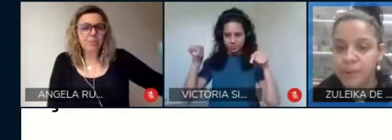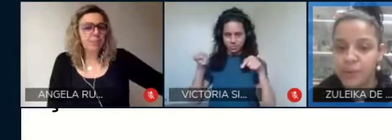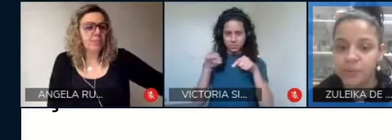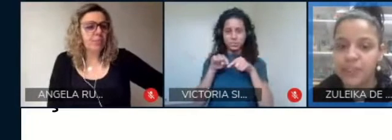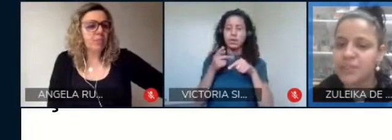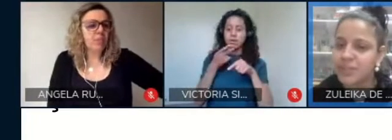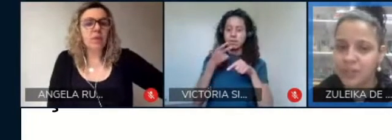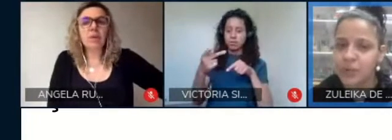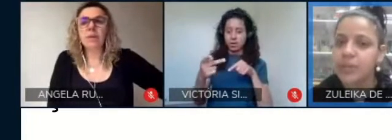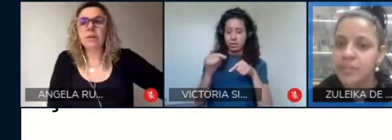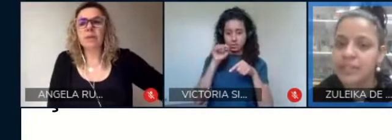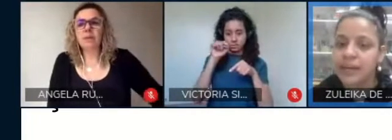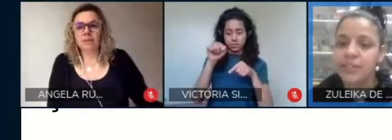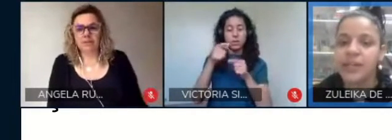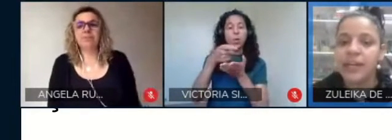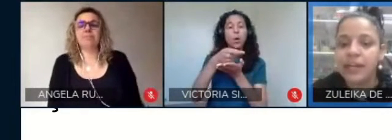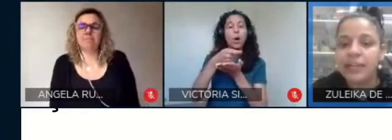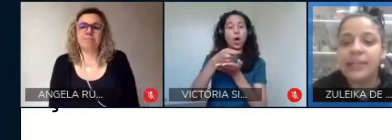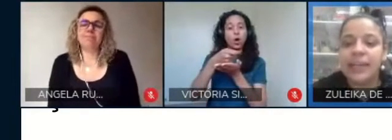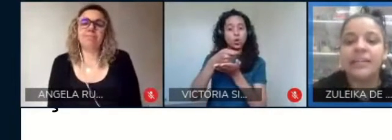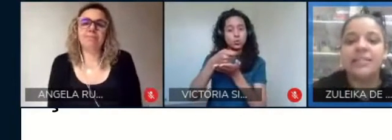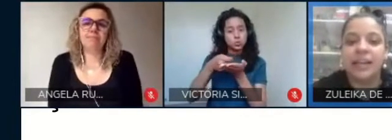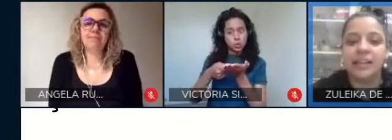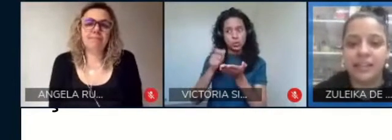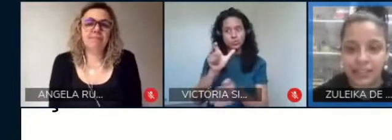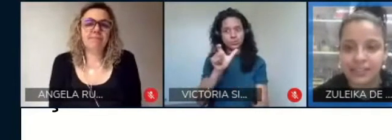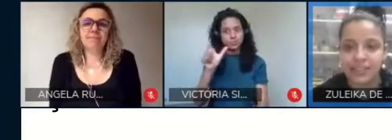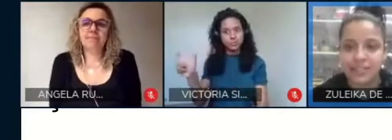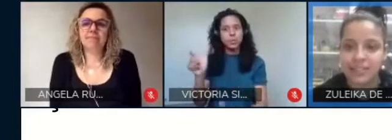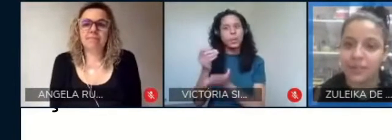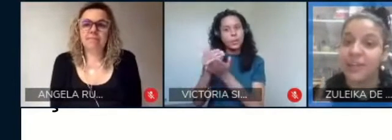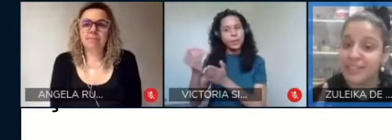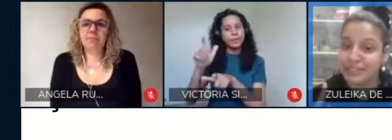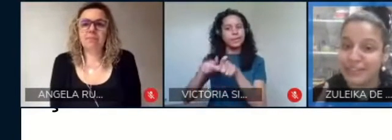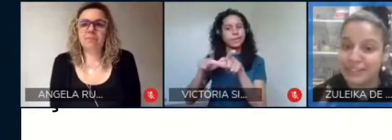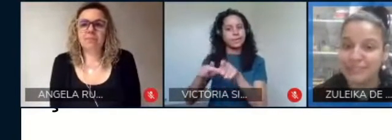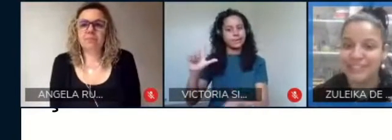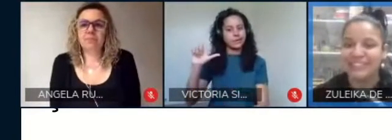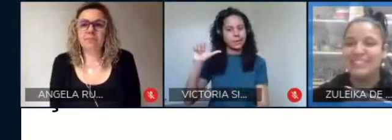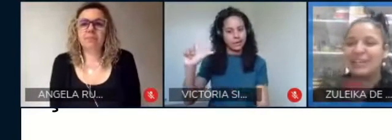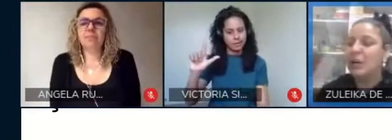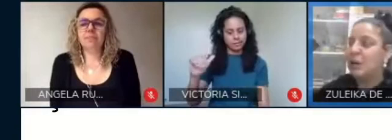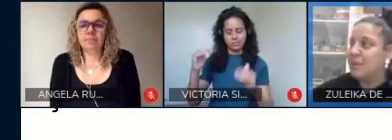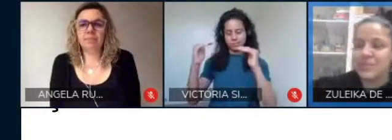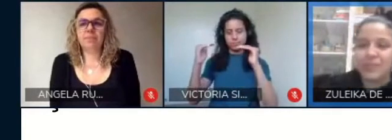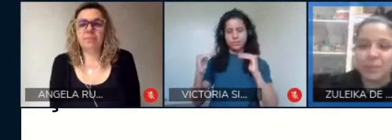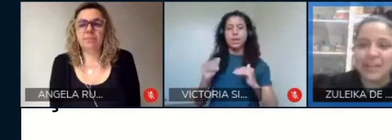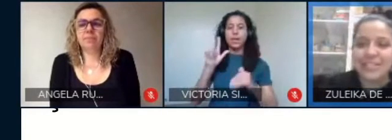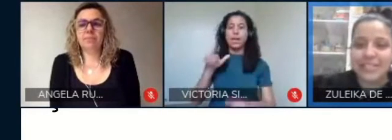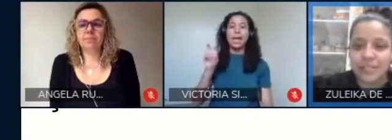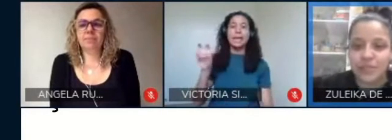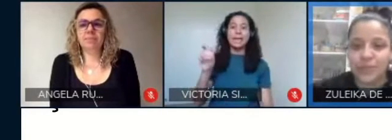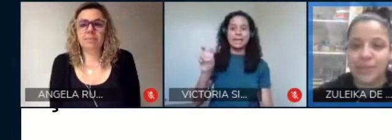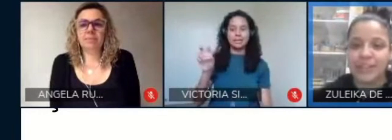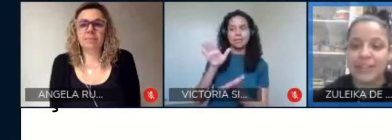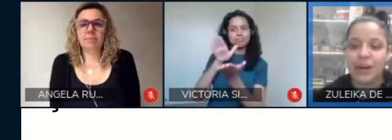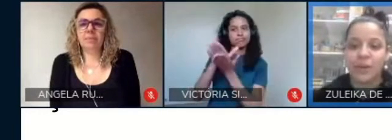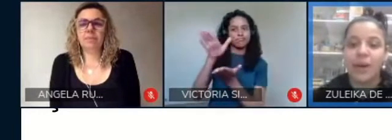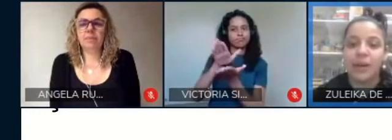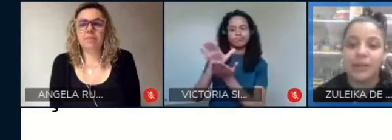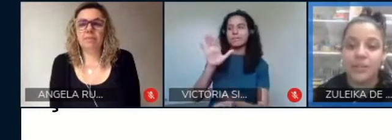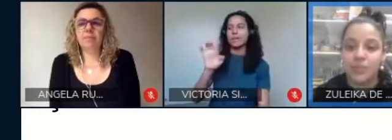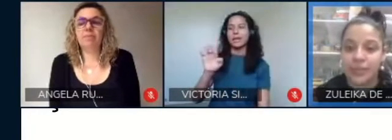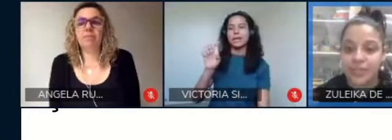uma tabela pronta, isso é só curiosidade. E que ele está na 5ª edição, esse é o dado importante. Porque se eu preciso